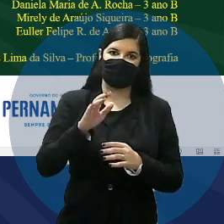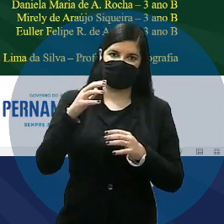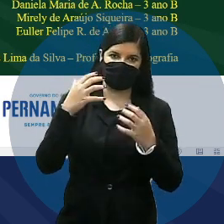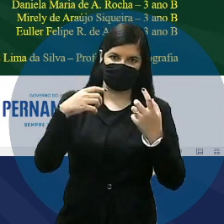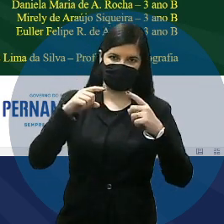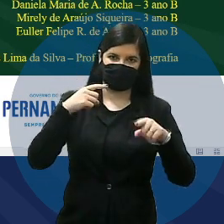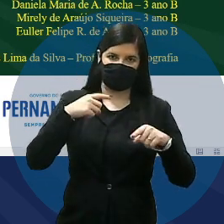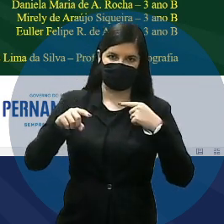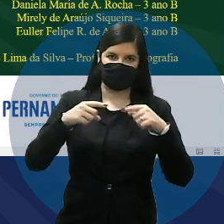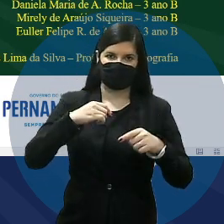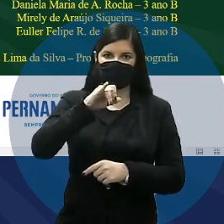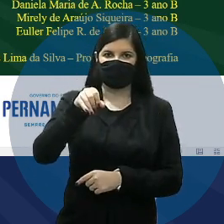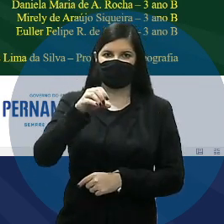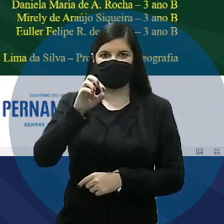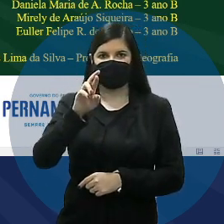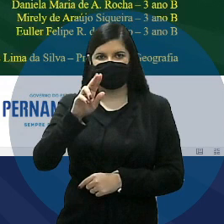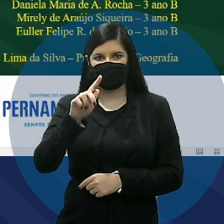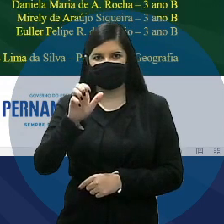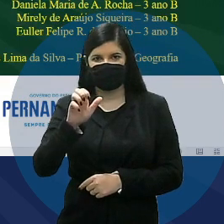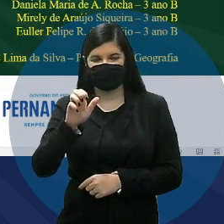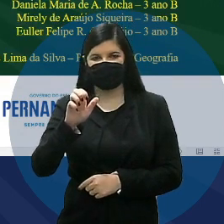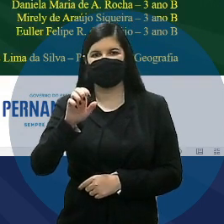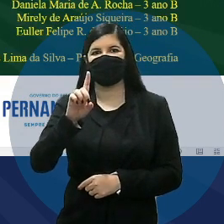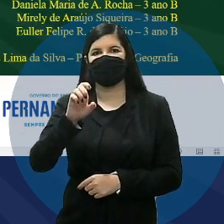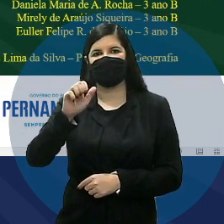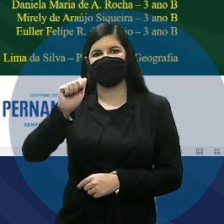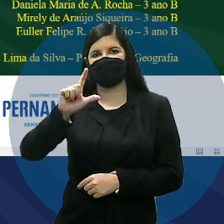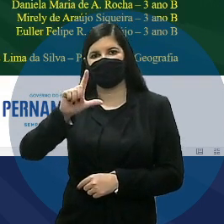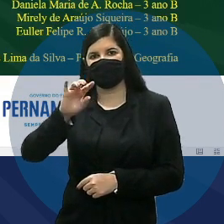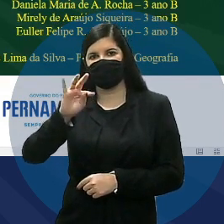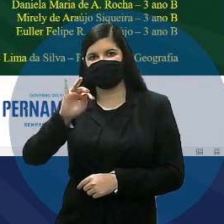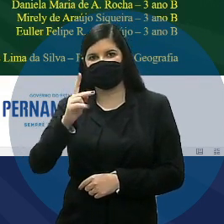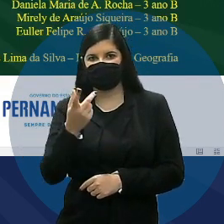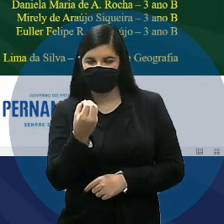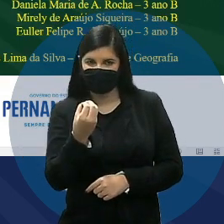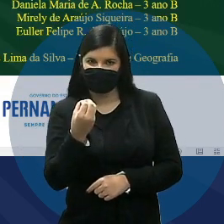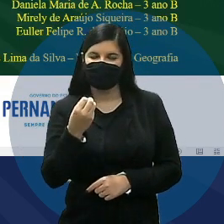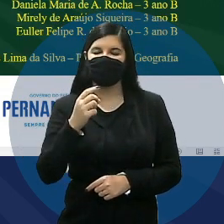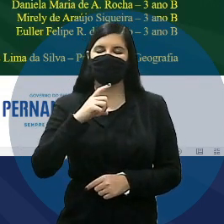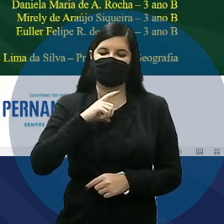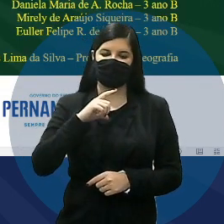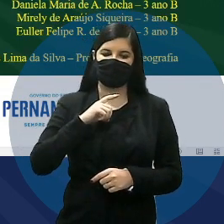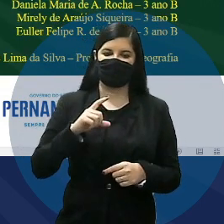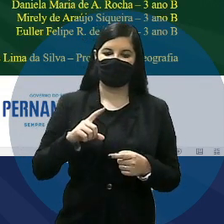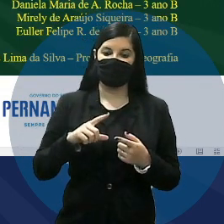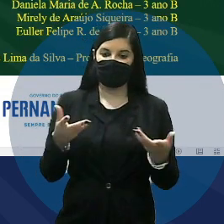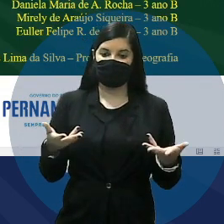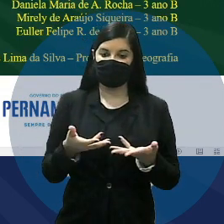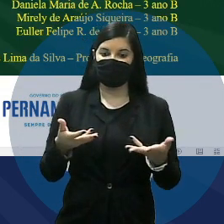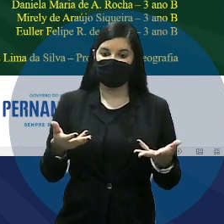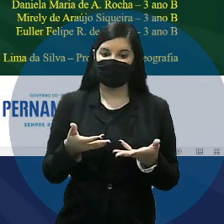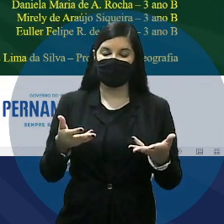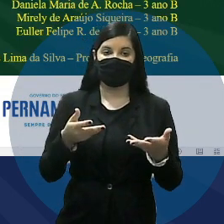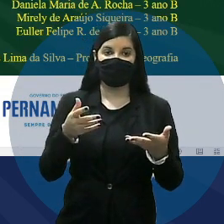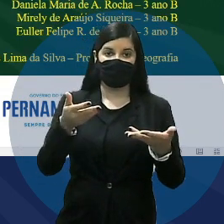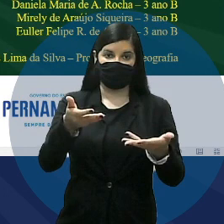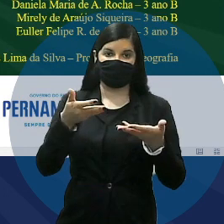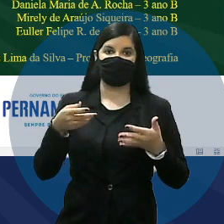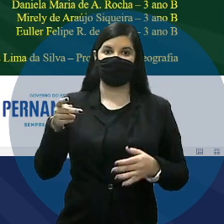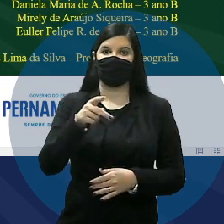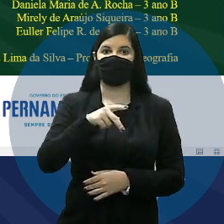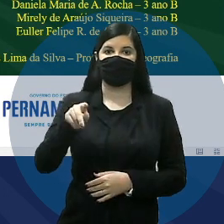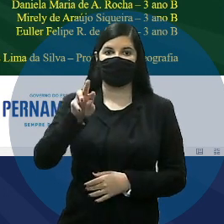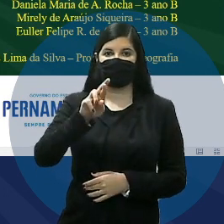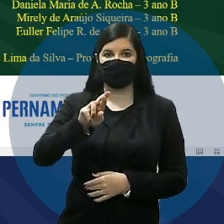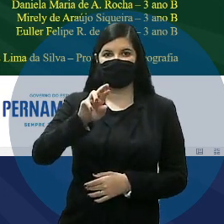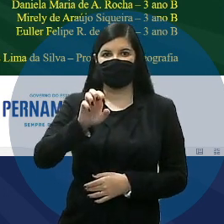para as bandas de capoeiras que nasce o Rio Una, né? Então, ok. Concluindo, para chamar o nosso professor Regis, a